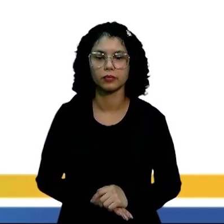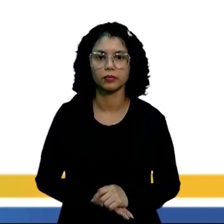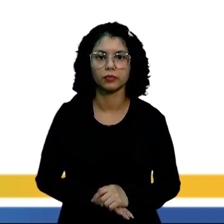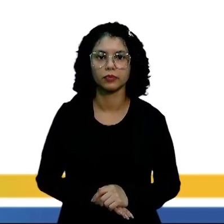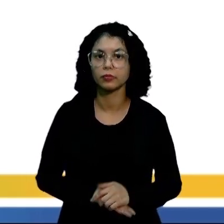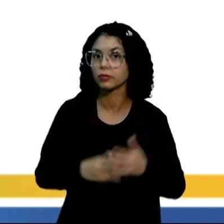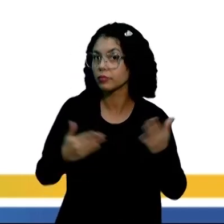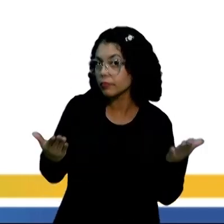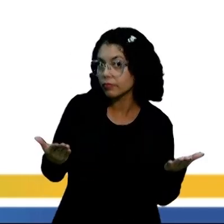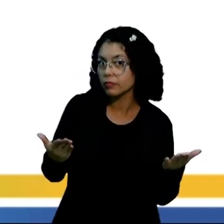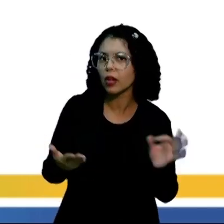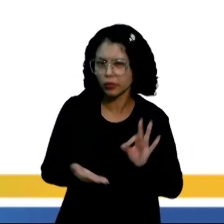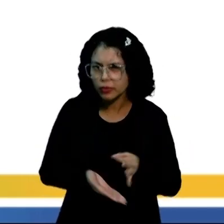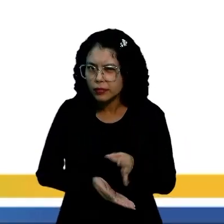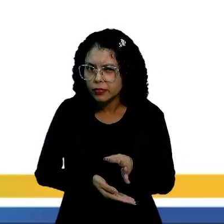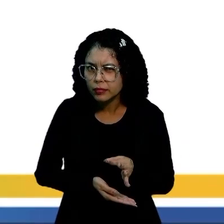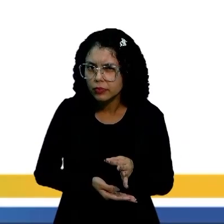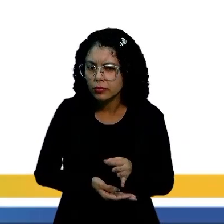Seria correta?